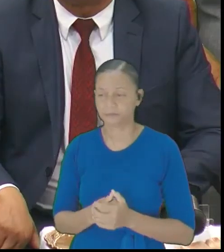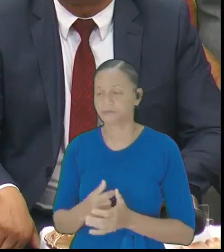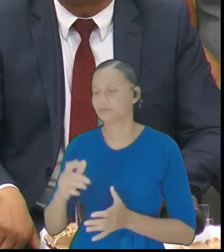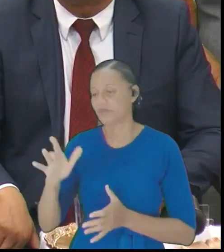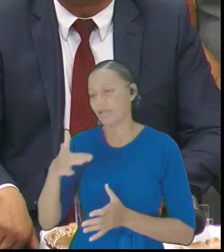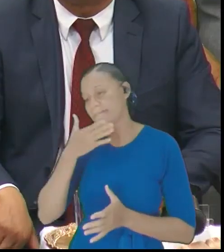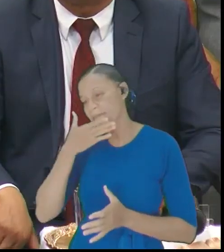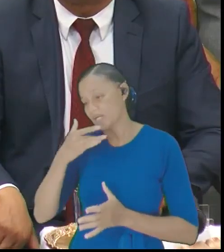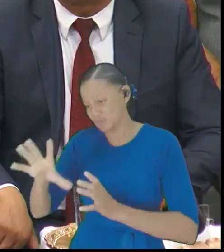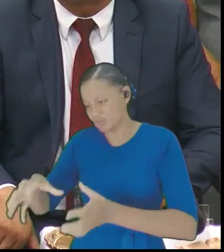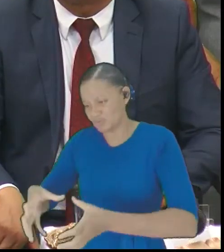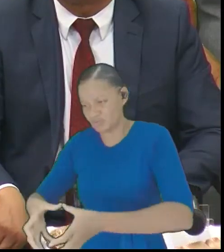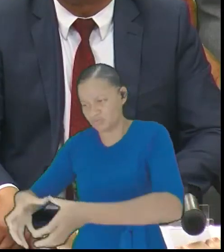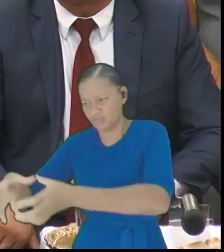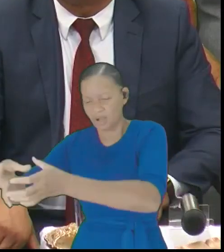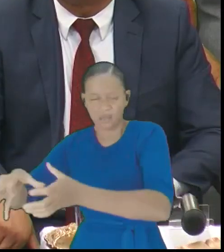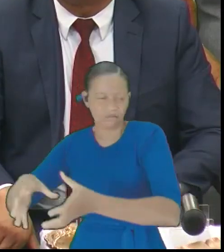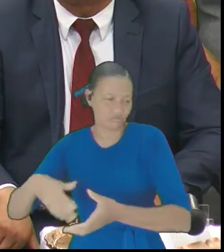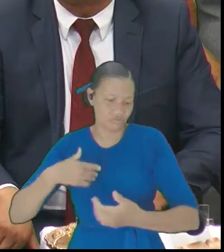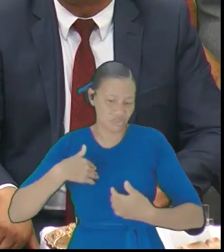escolha para onde você quer ir.